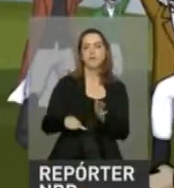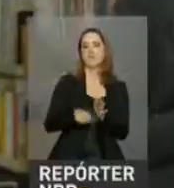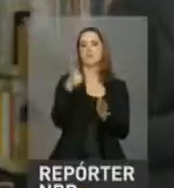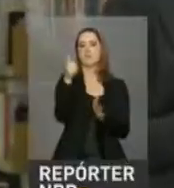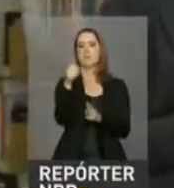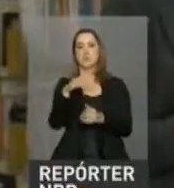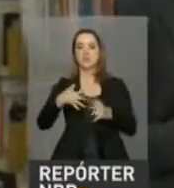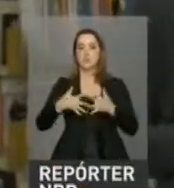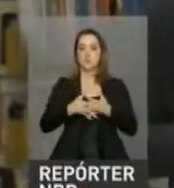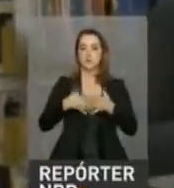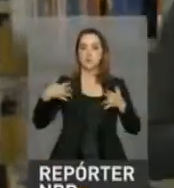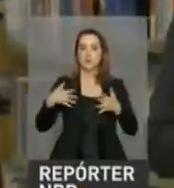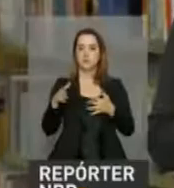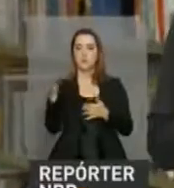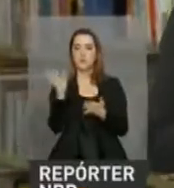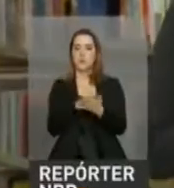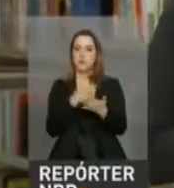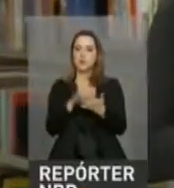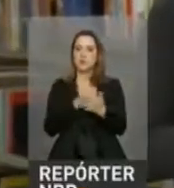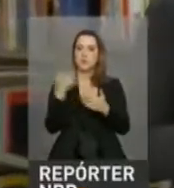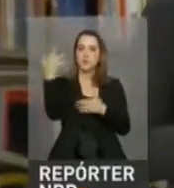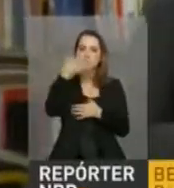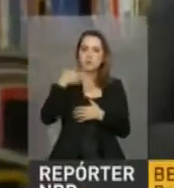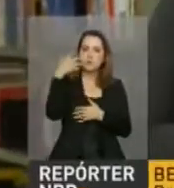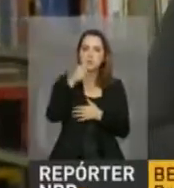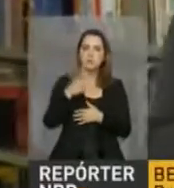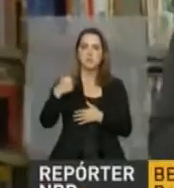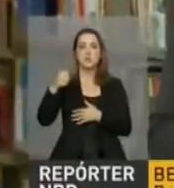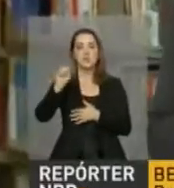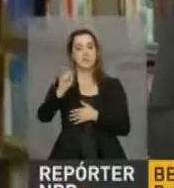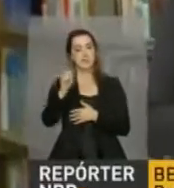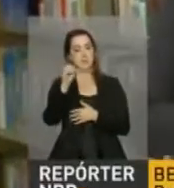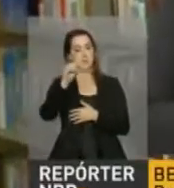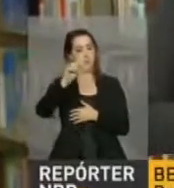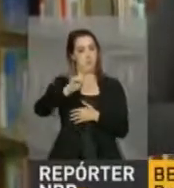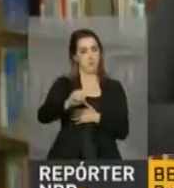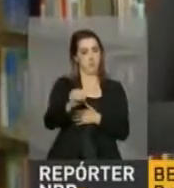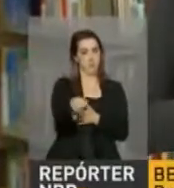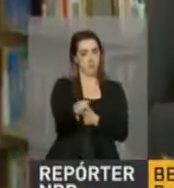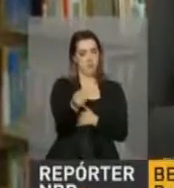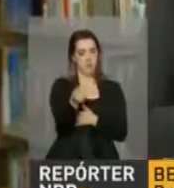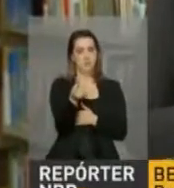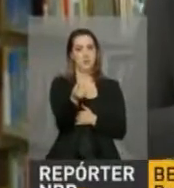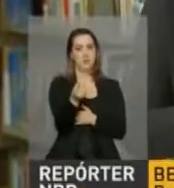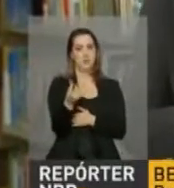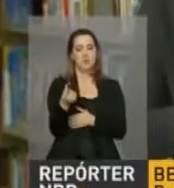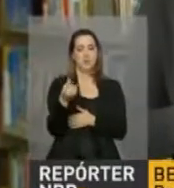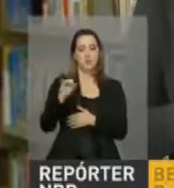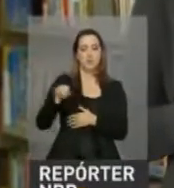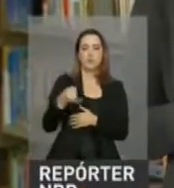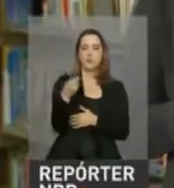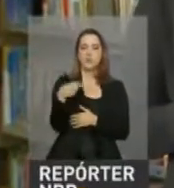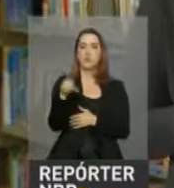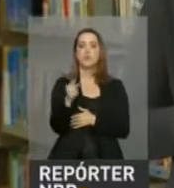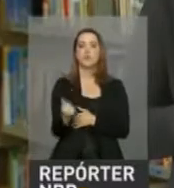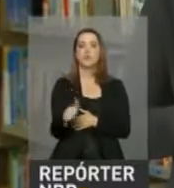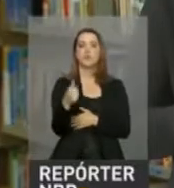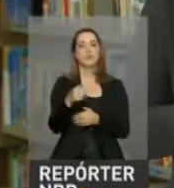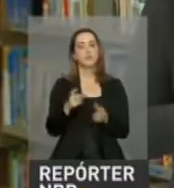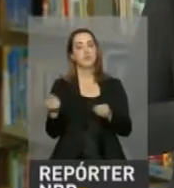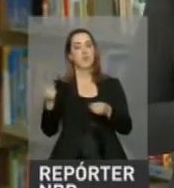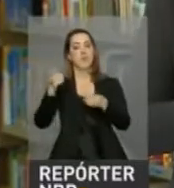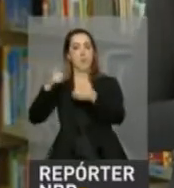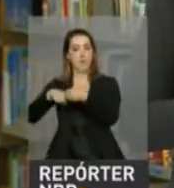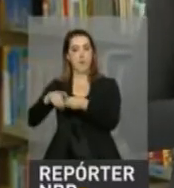independência. Os livros contam ainda que em 1806, Dom João VI voltou para Portugal e Dom Pedro I se tornou o príncipe regente do